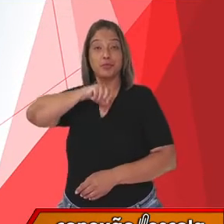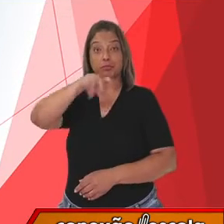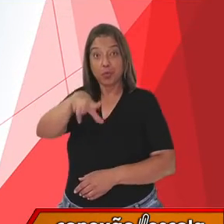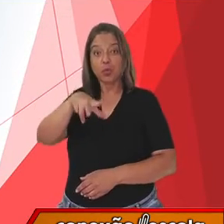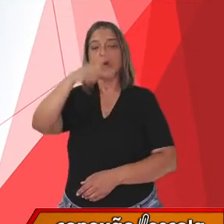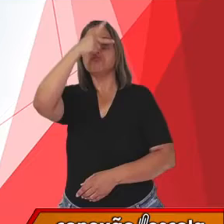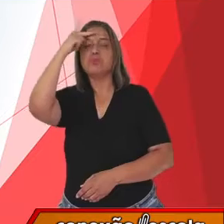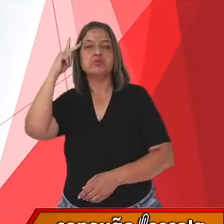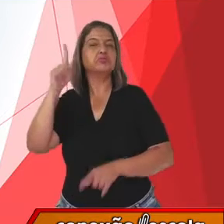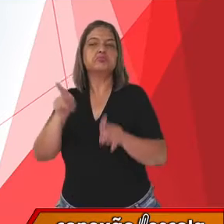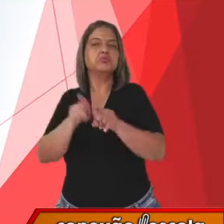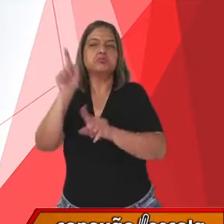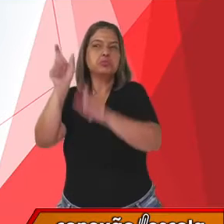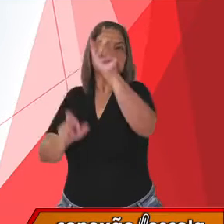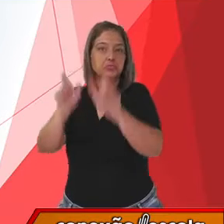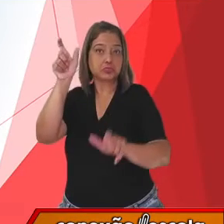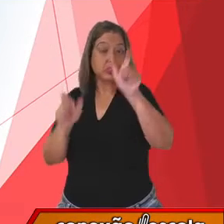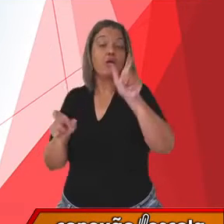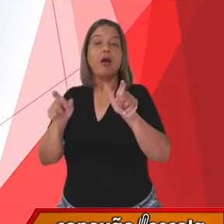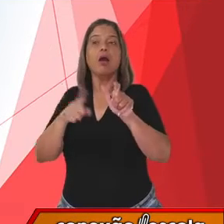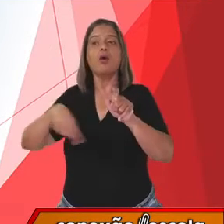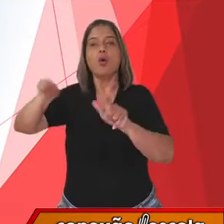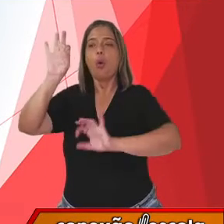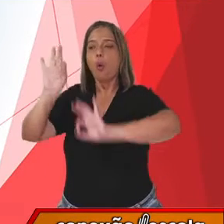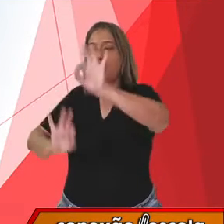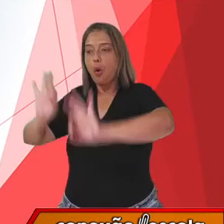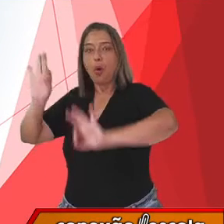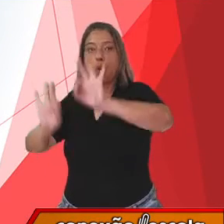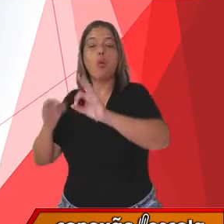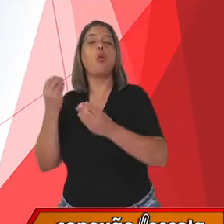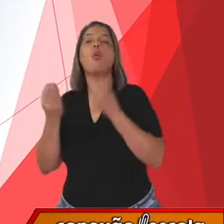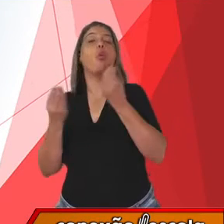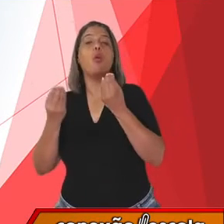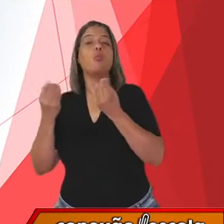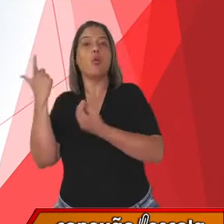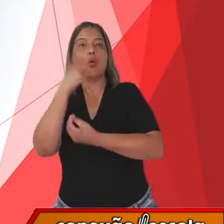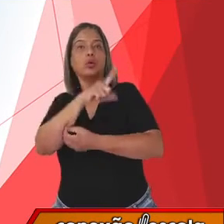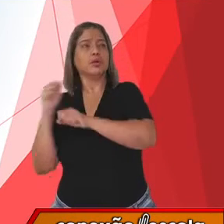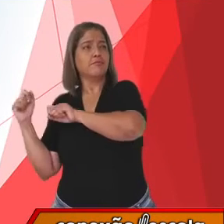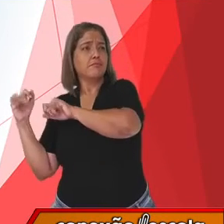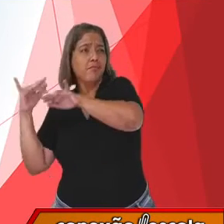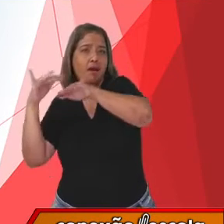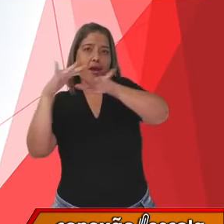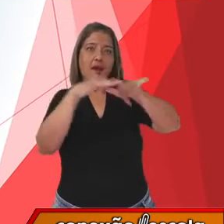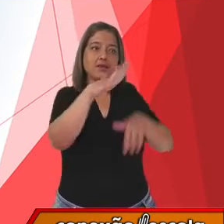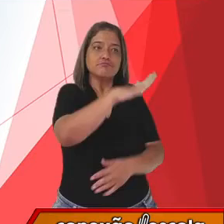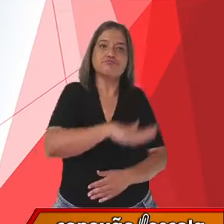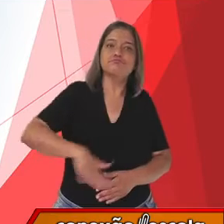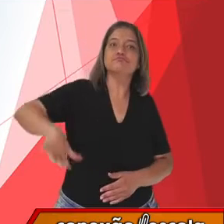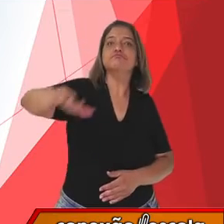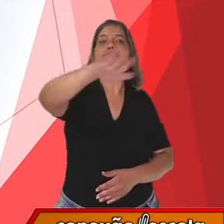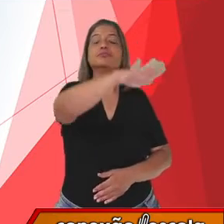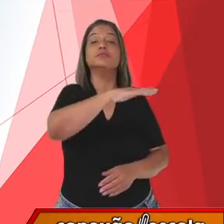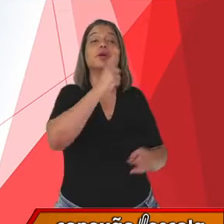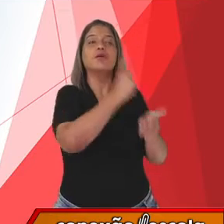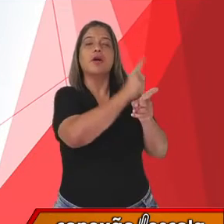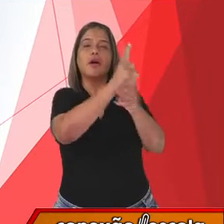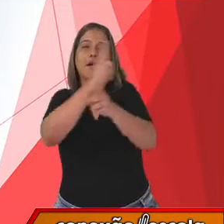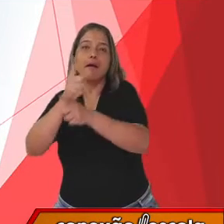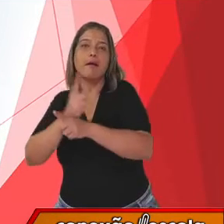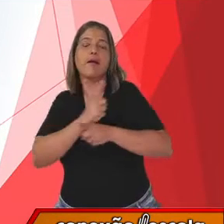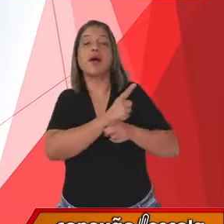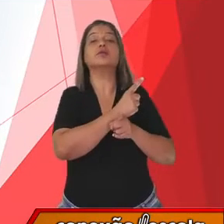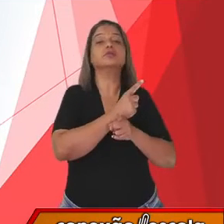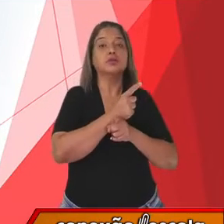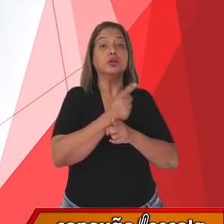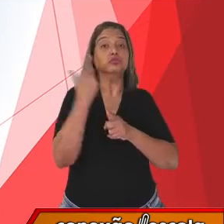organizaram expedições para explorar outros tipos de riqueza no interior da colônia. Existe